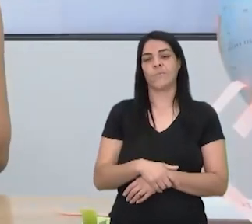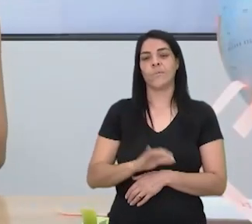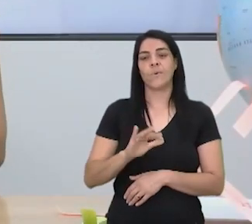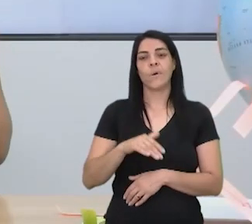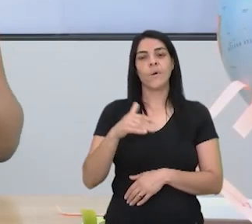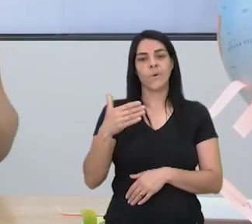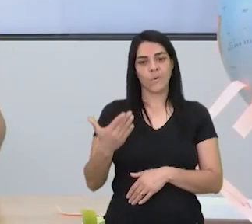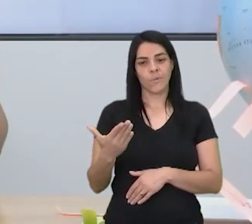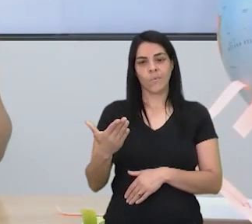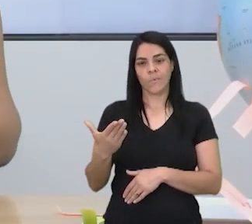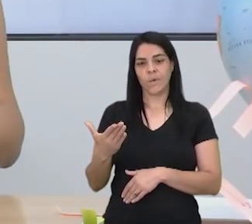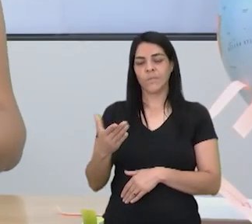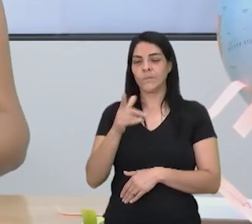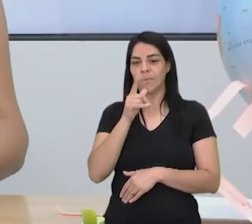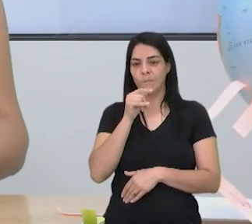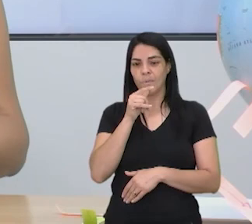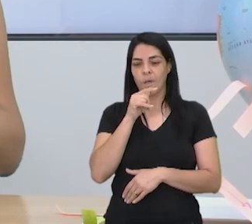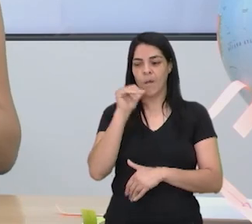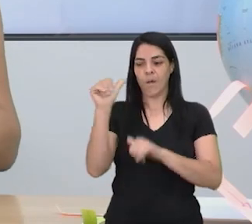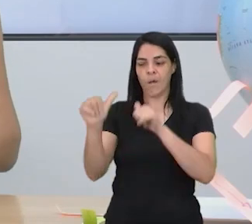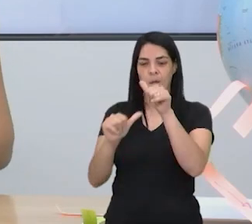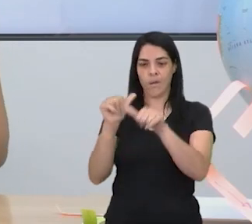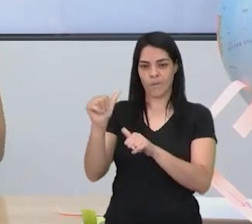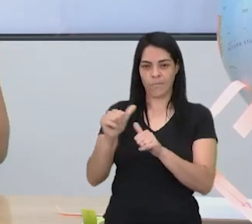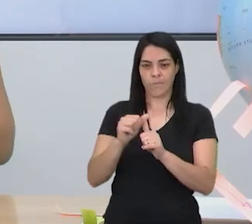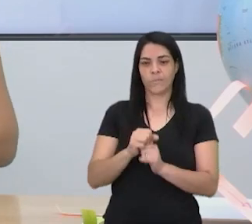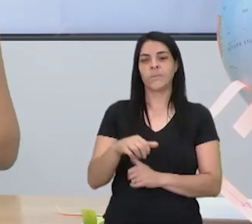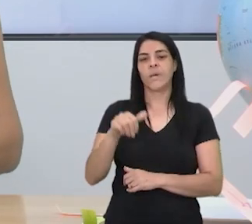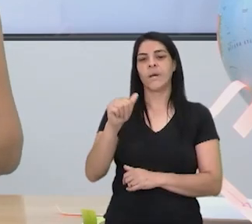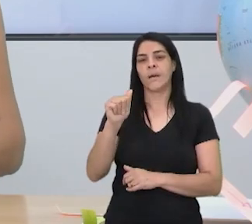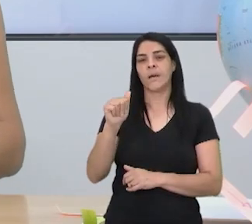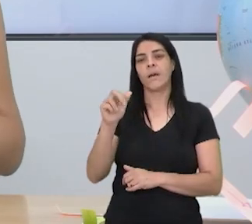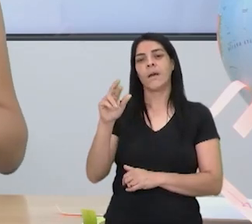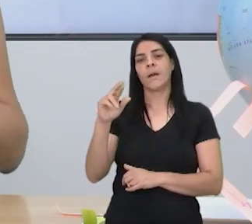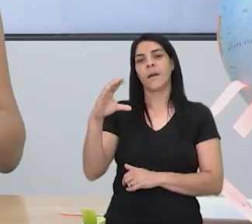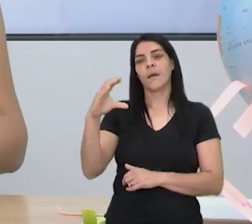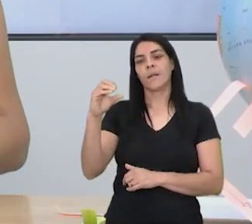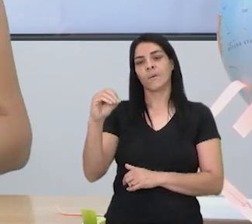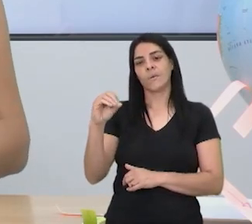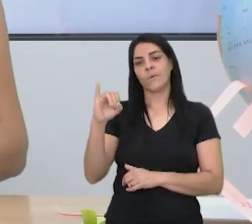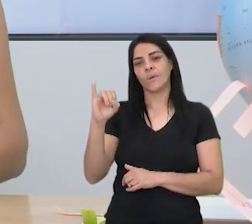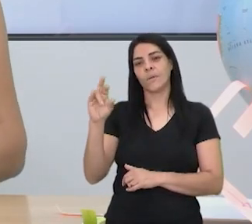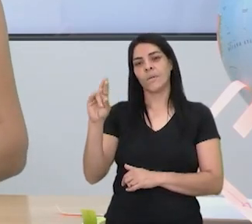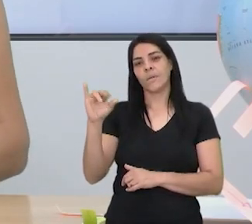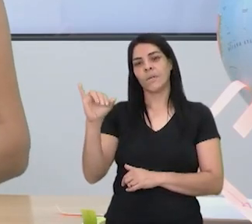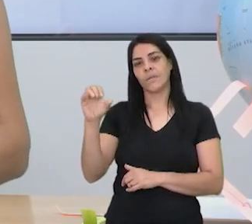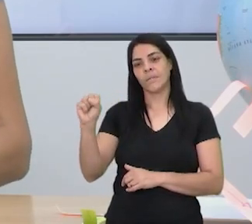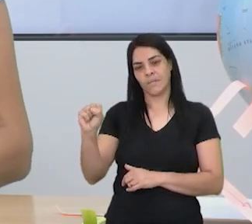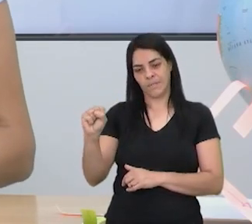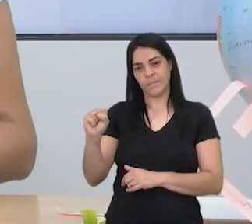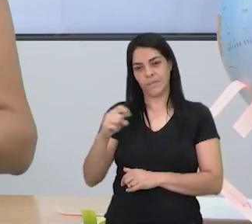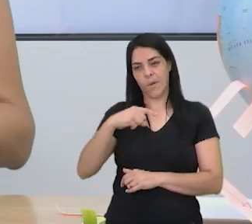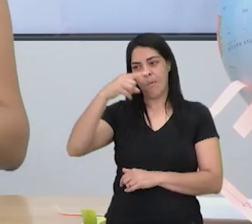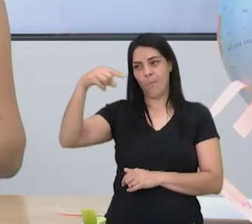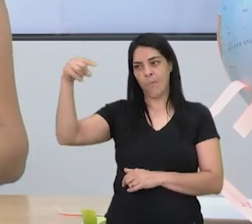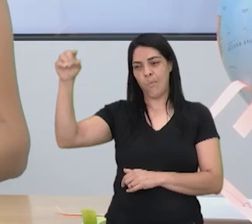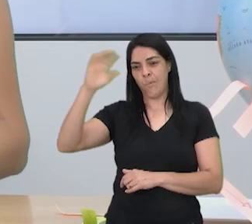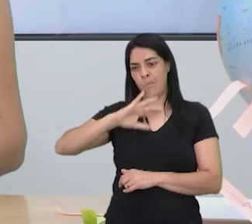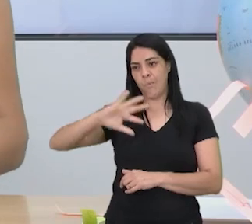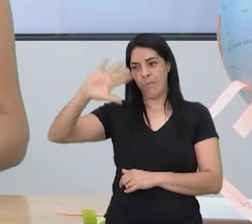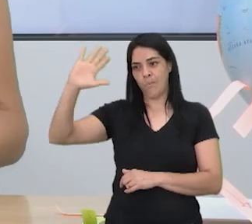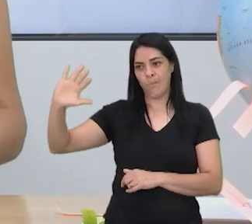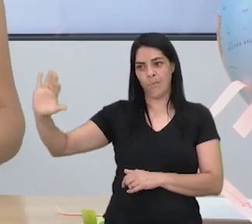gota d'água e a gente vê o arco-íris. Então, nos oceanos, nesse caso, é o resultado desse comprimento de onda que